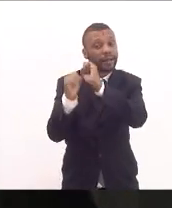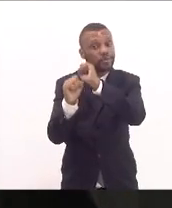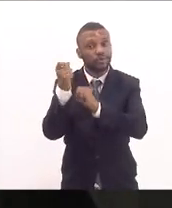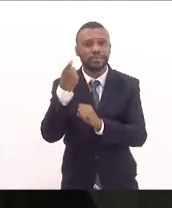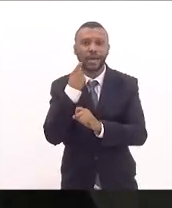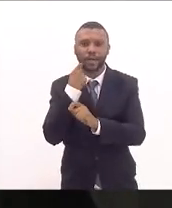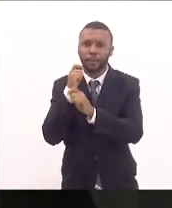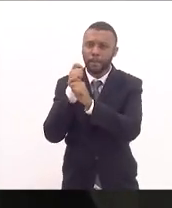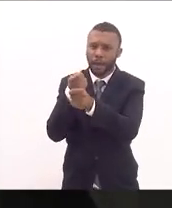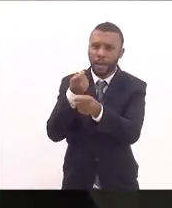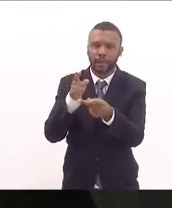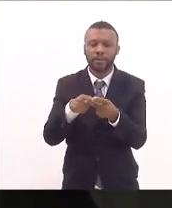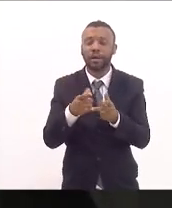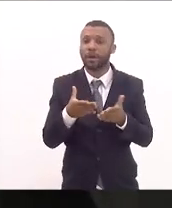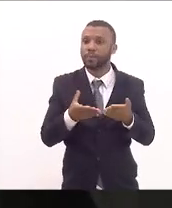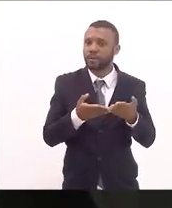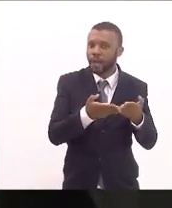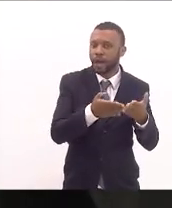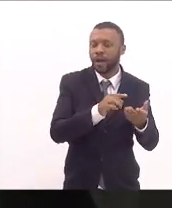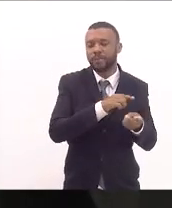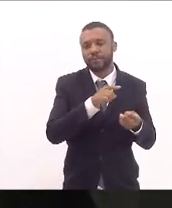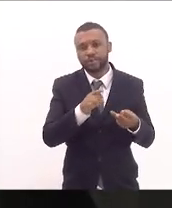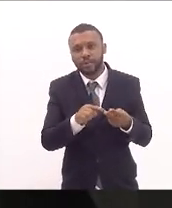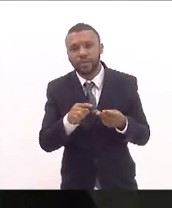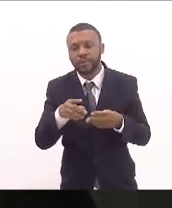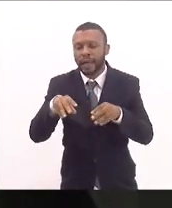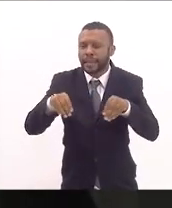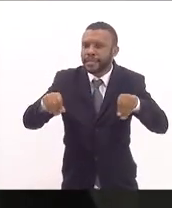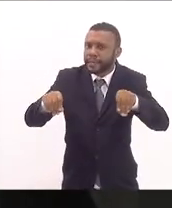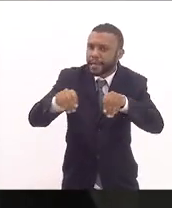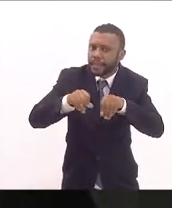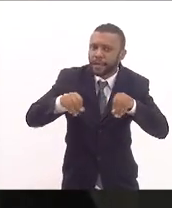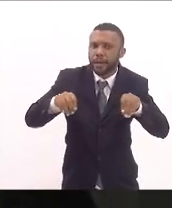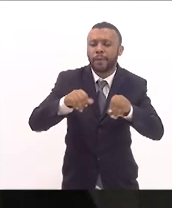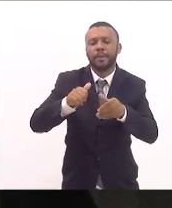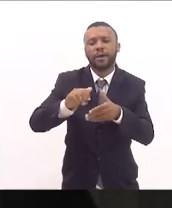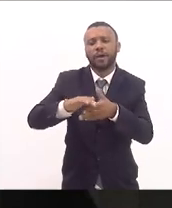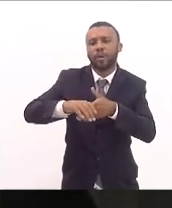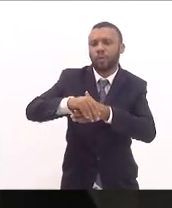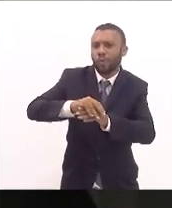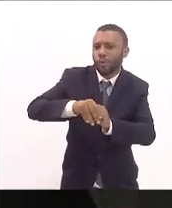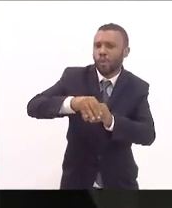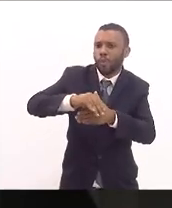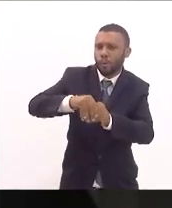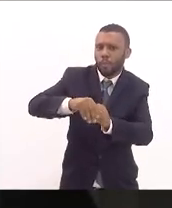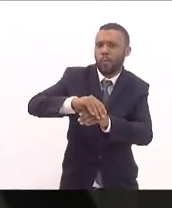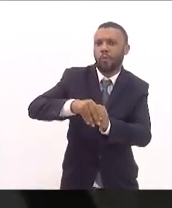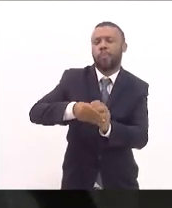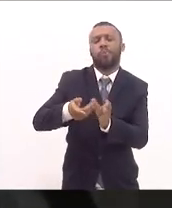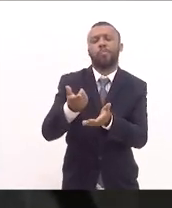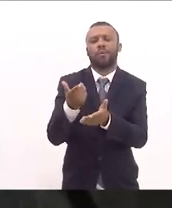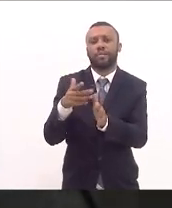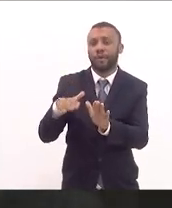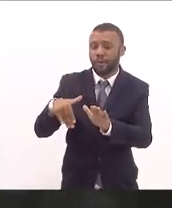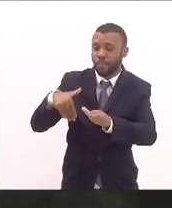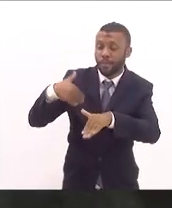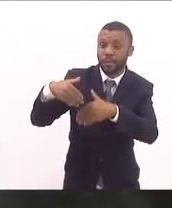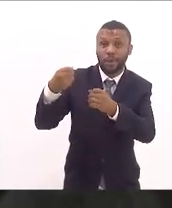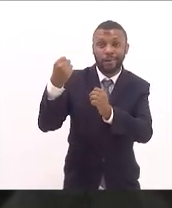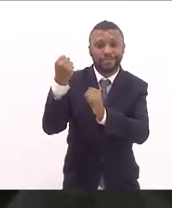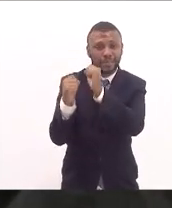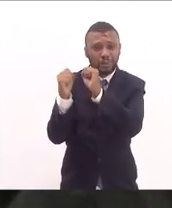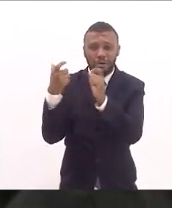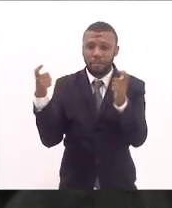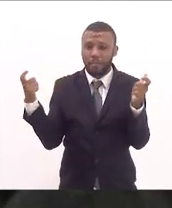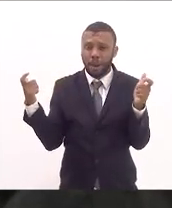indústria naval a indústria da cerâmica então isso foi se perdendo Rio de Janeiro desenvolveu o processo de industrialização oca